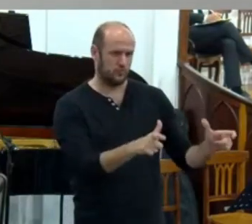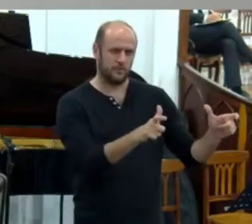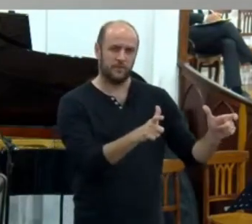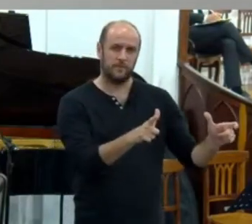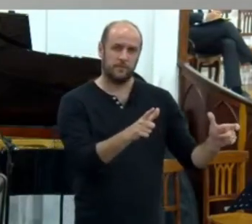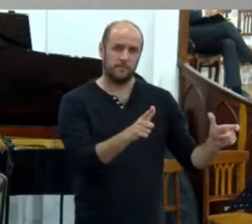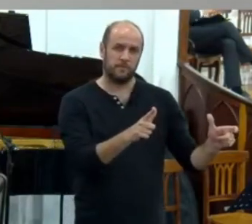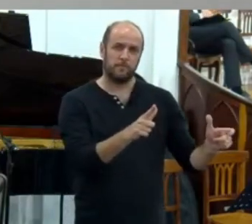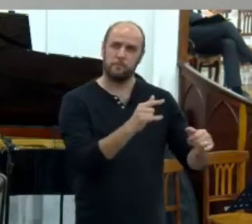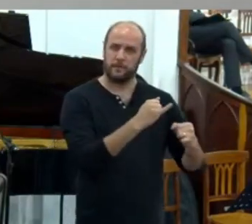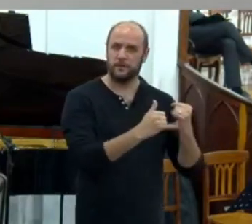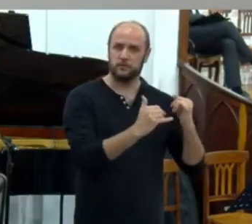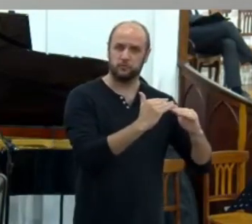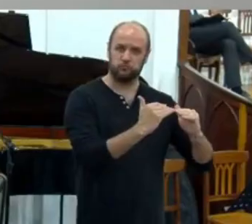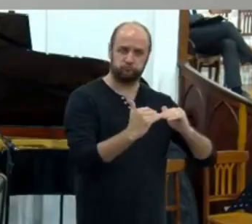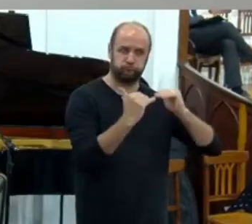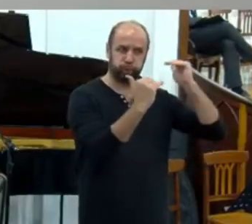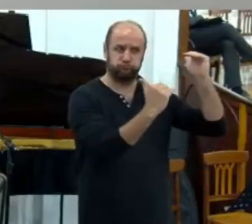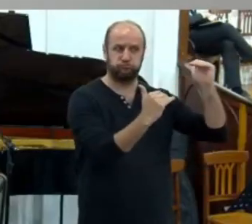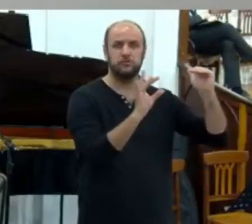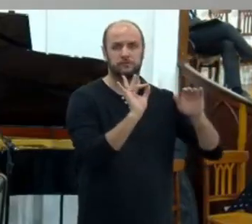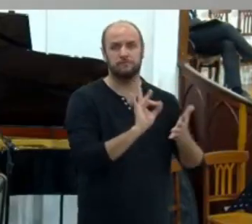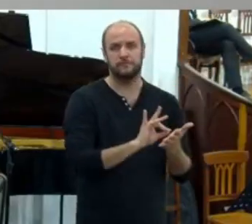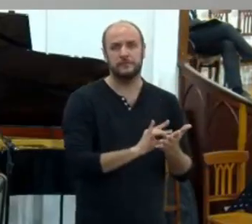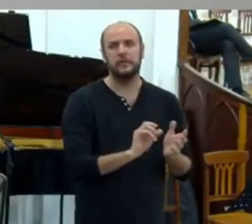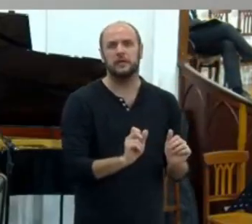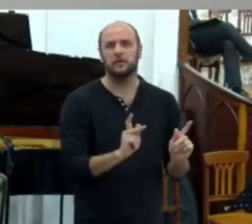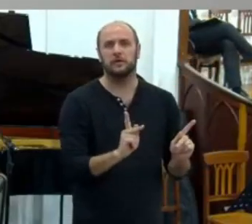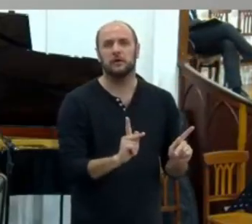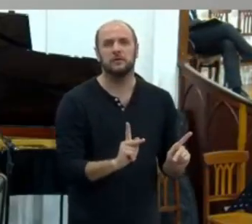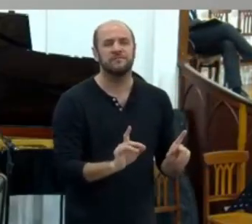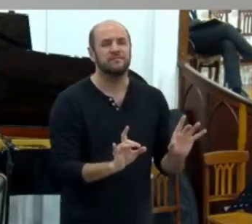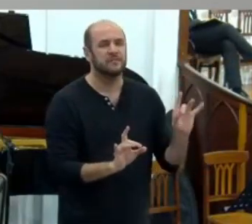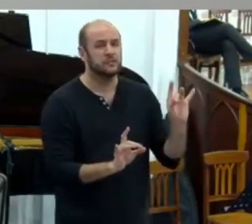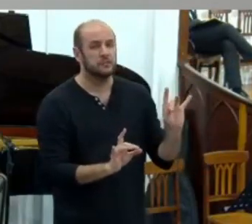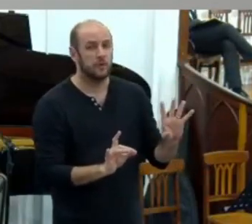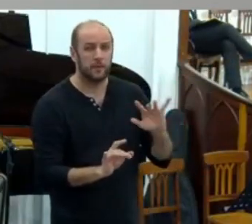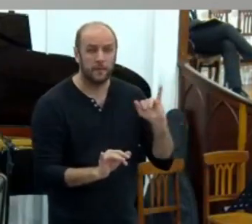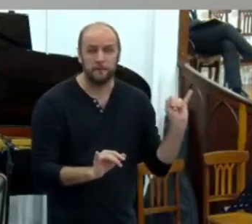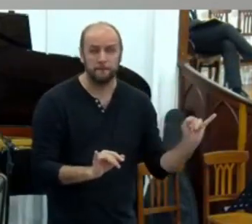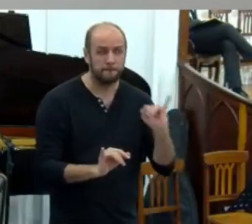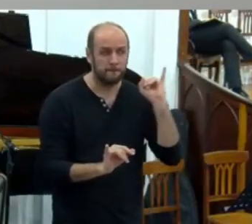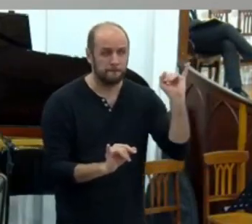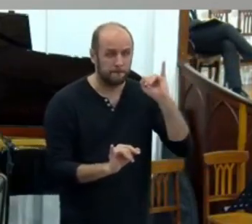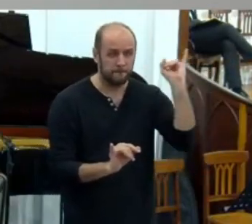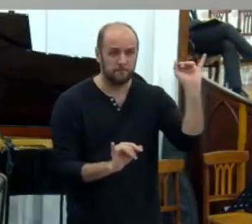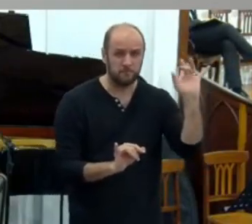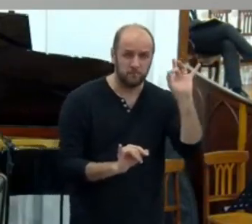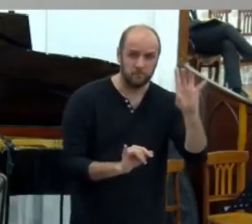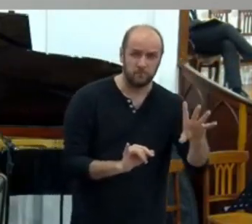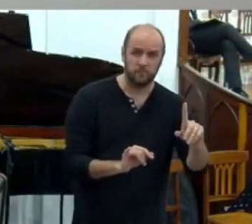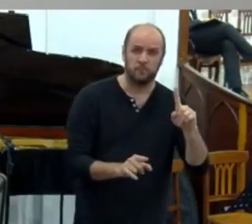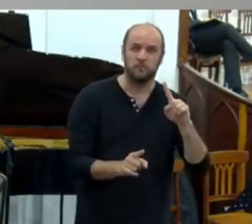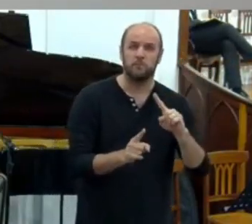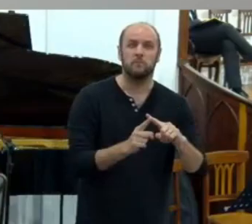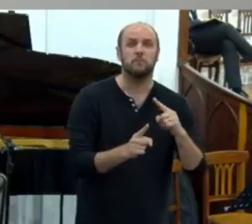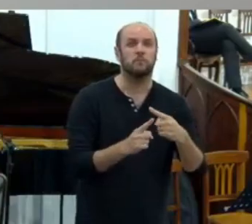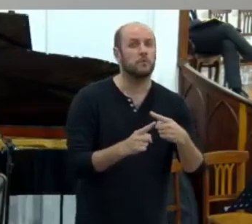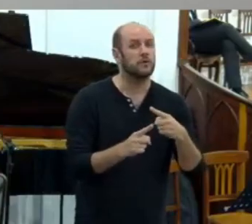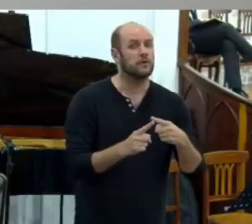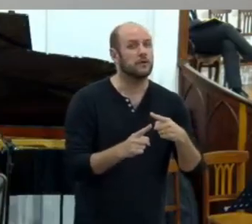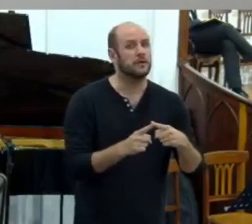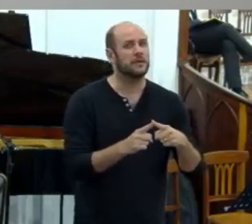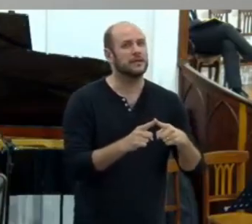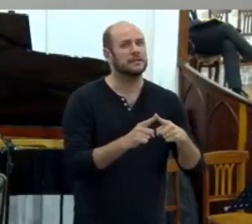superior e, de fato, a terra de Canaã só foi considerada valiosa porque era um tipo